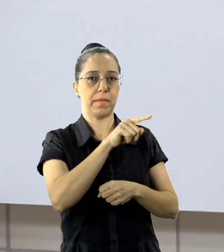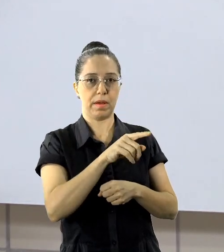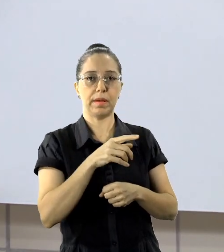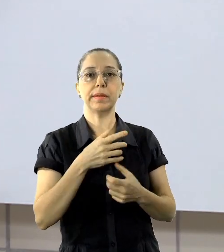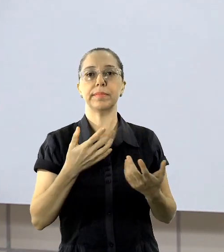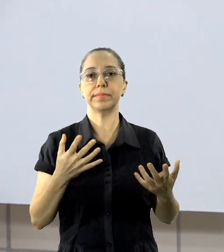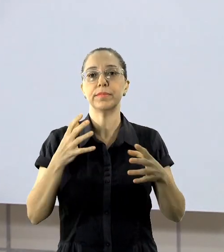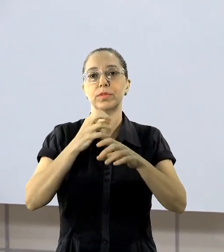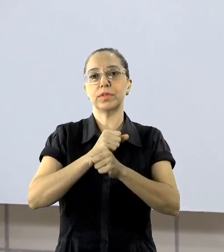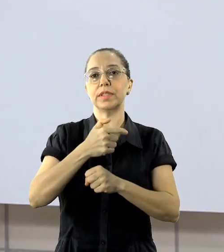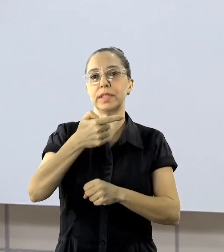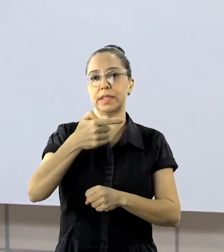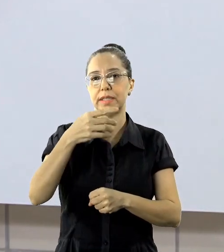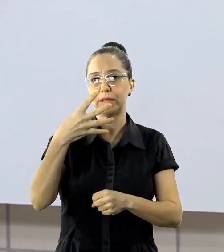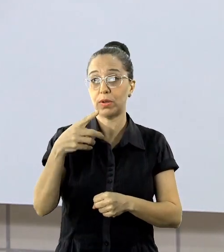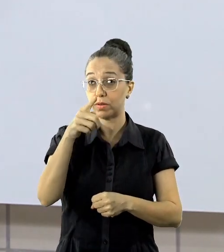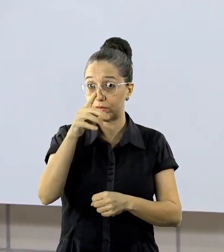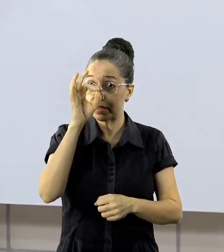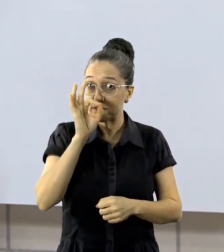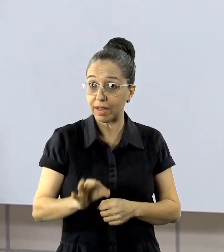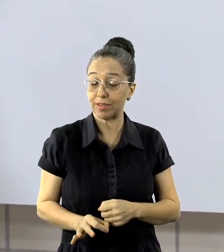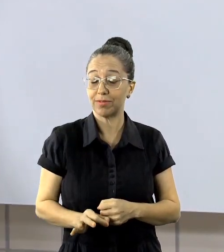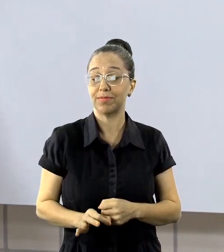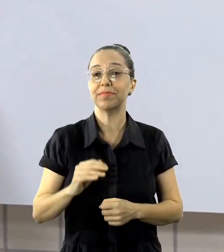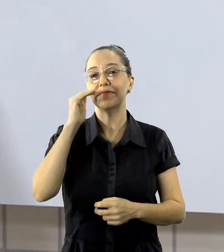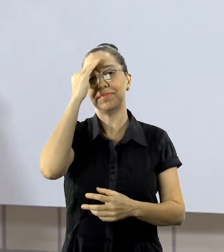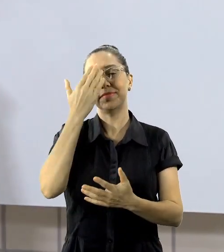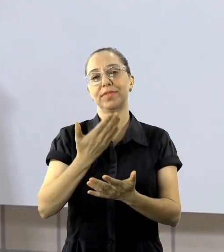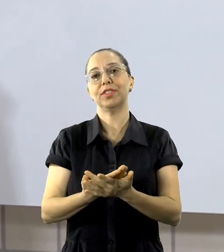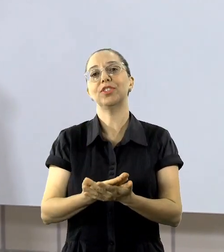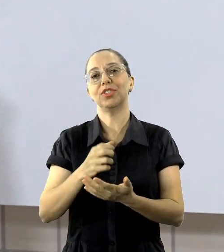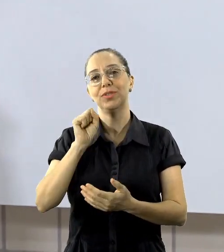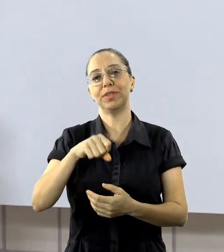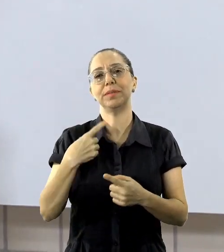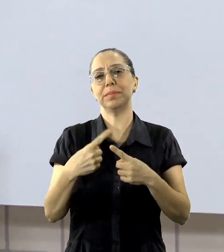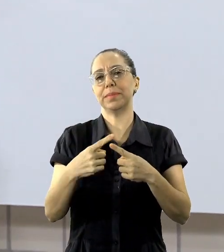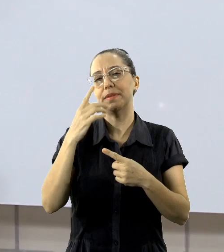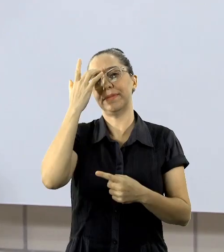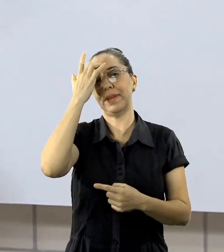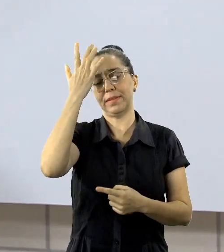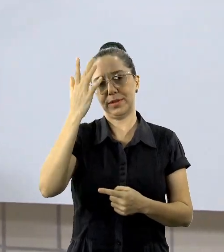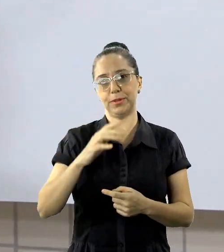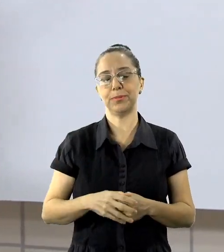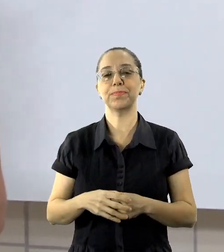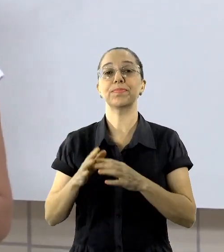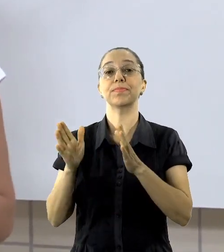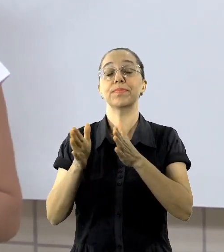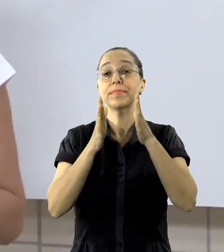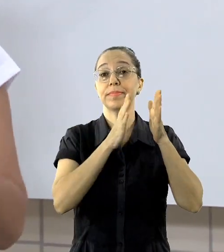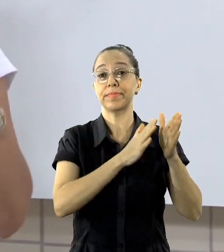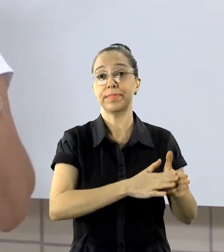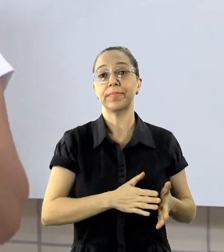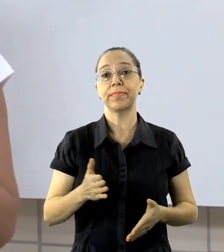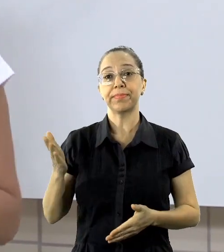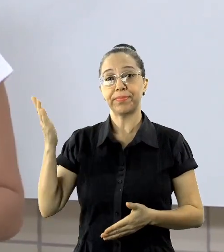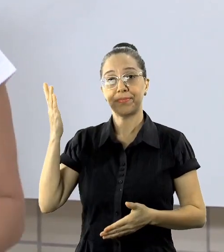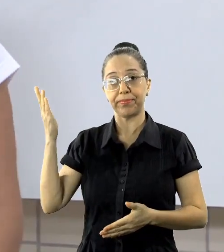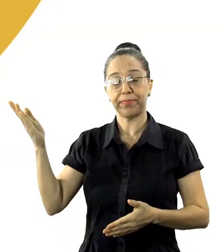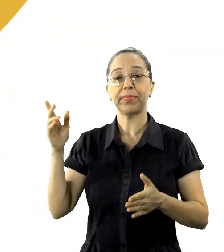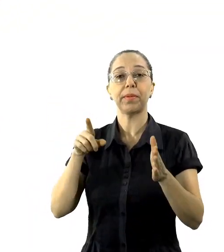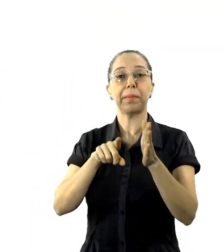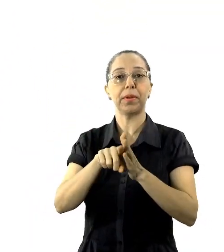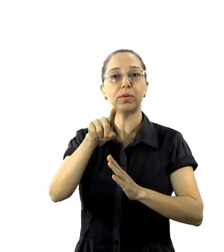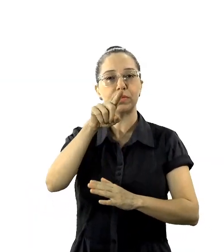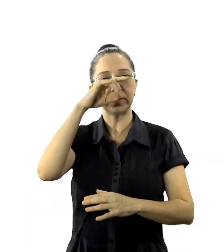você acertou? Eu acredito que sim, porque essa estava muito fácil, né? Vamos para outra questão agora, para você aprender